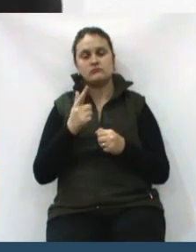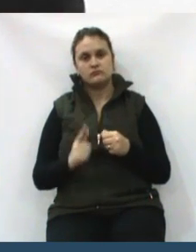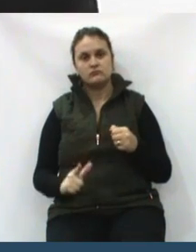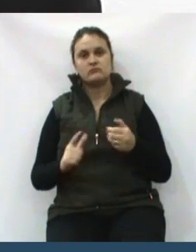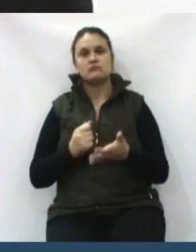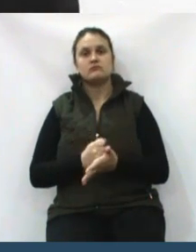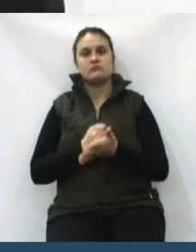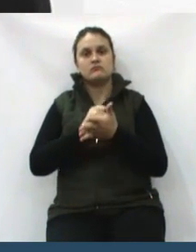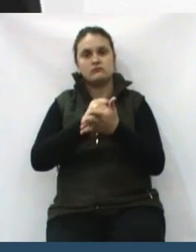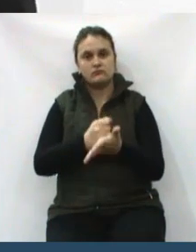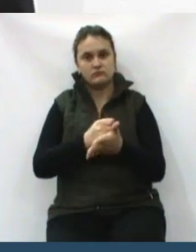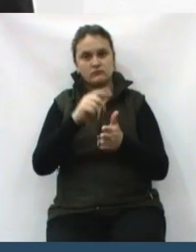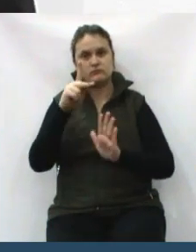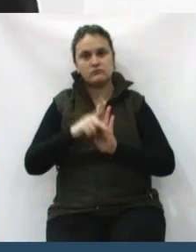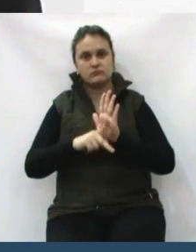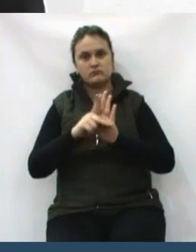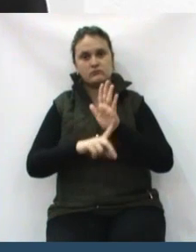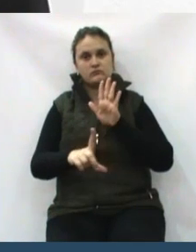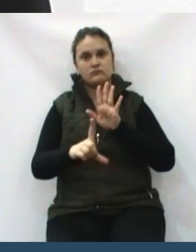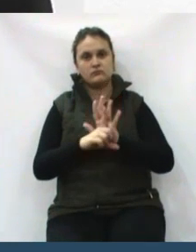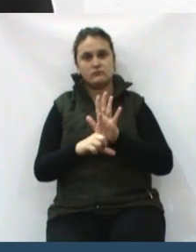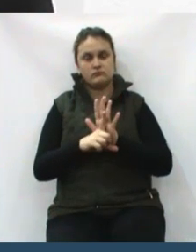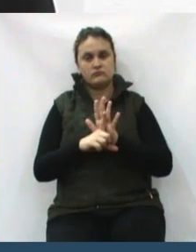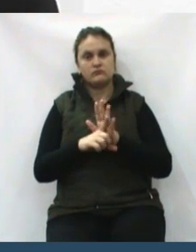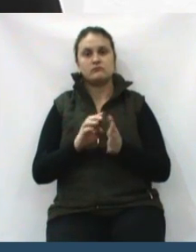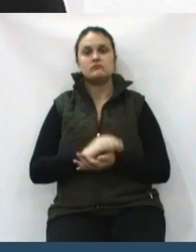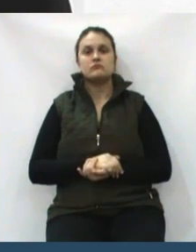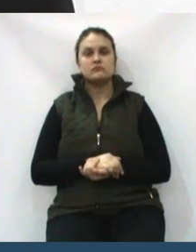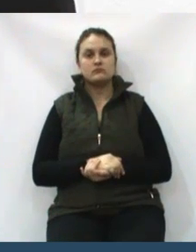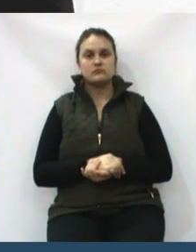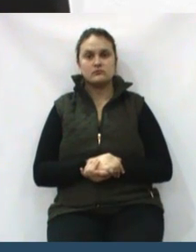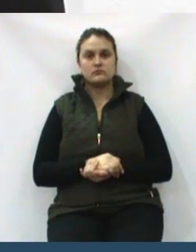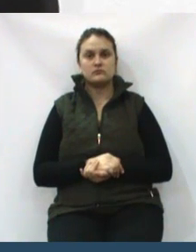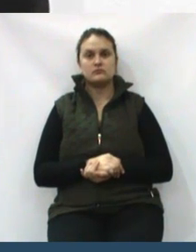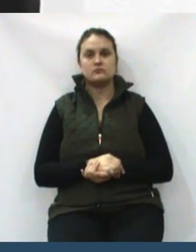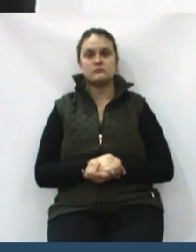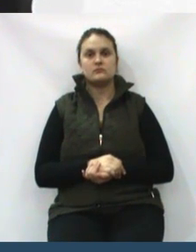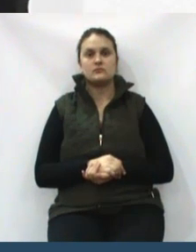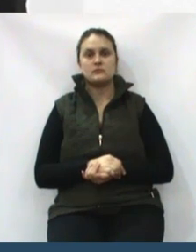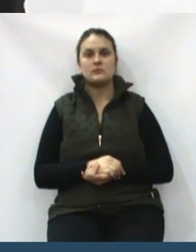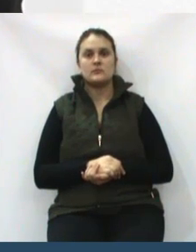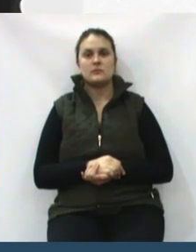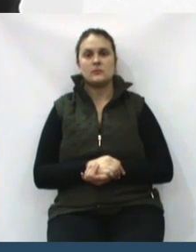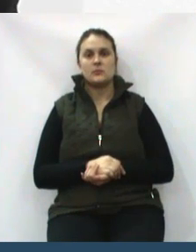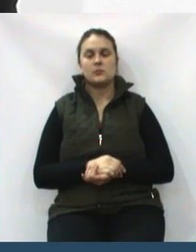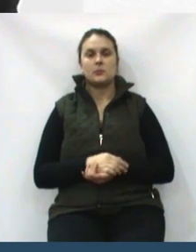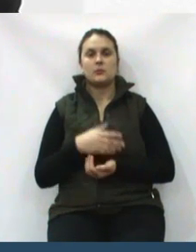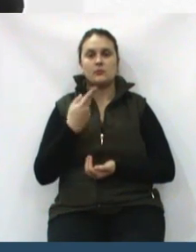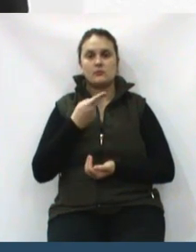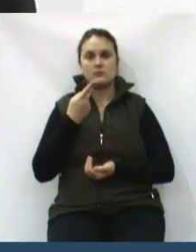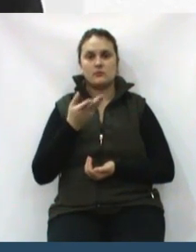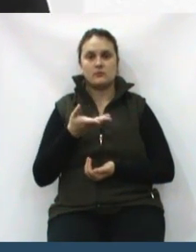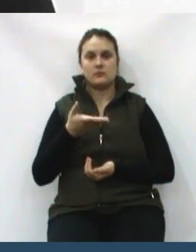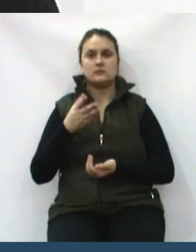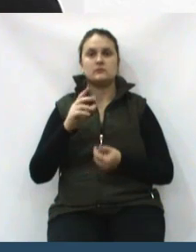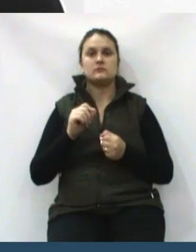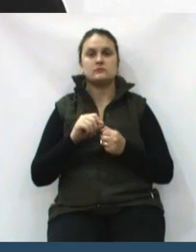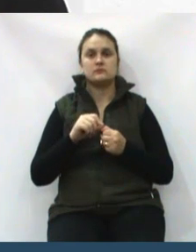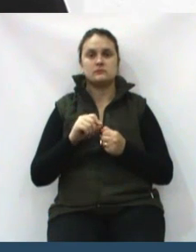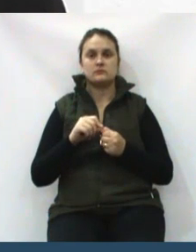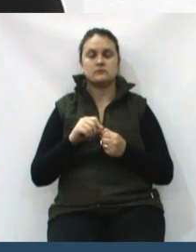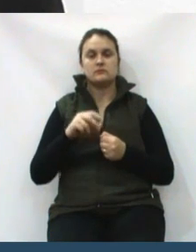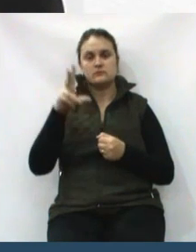tal projeto de lei vire, após o pronunciamento do senhor prefeito municipal com